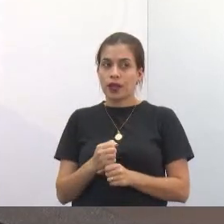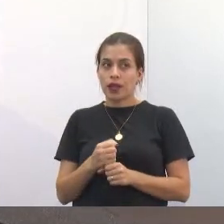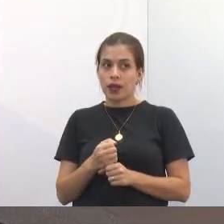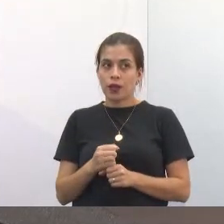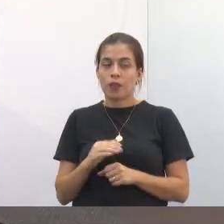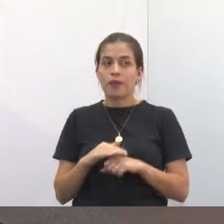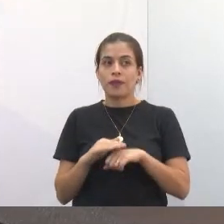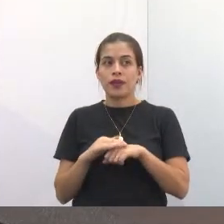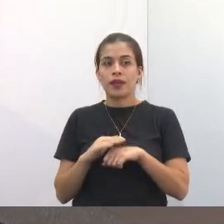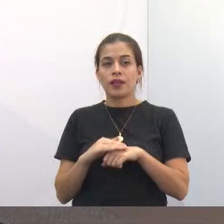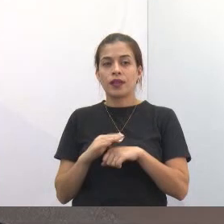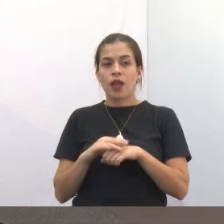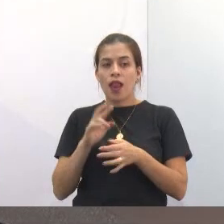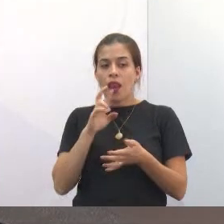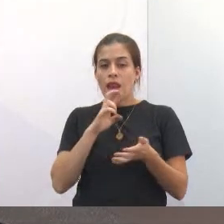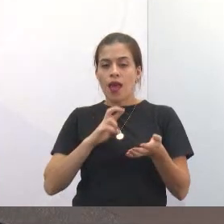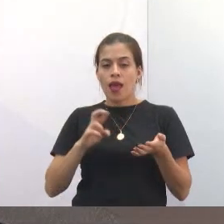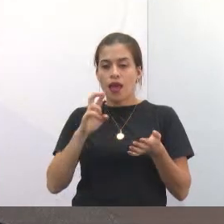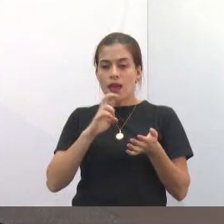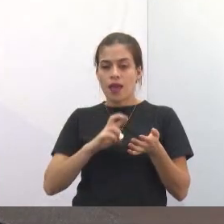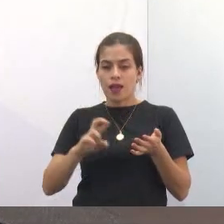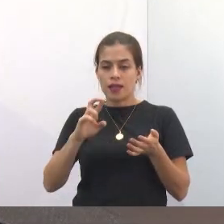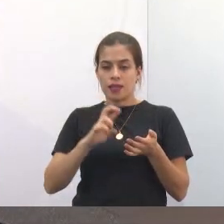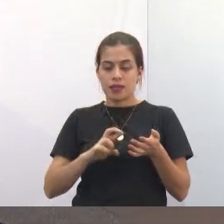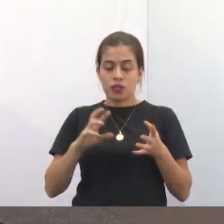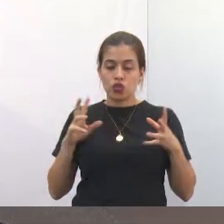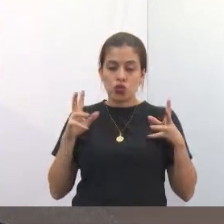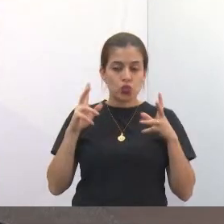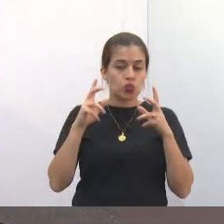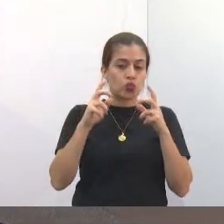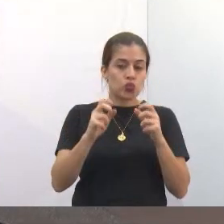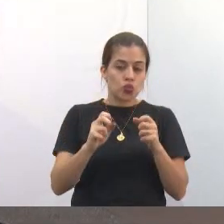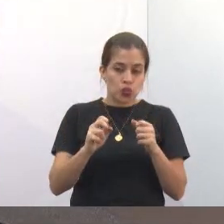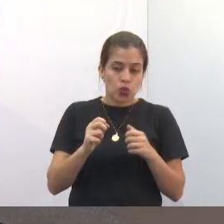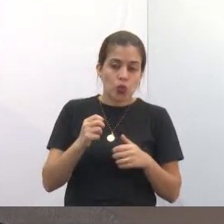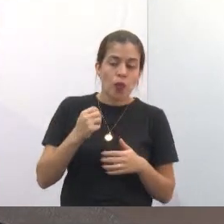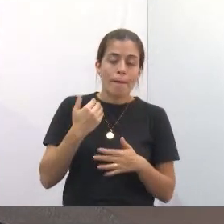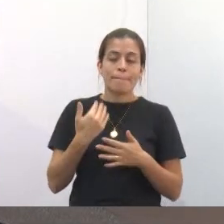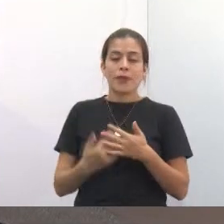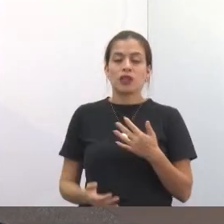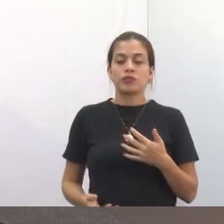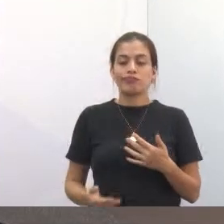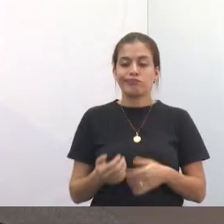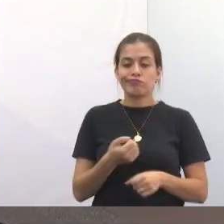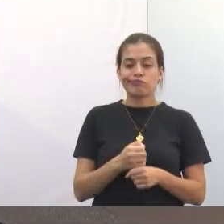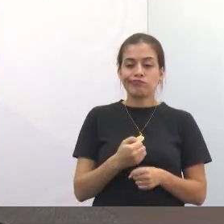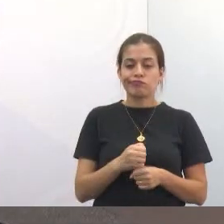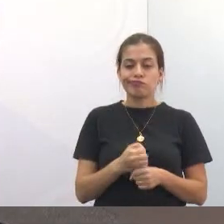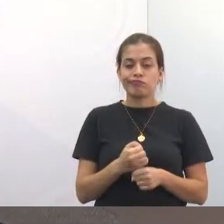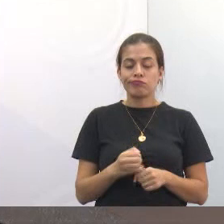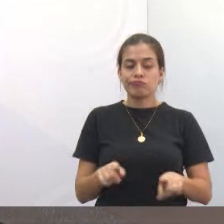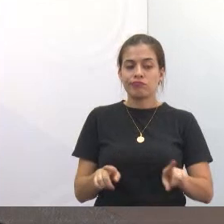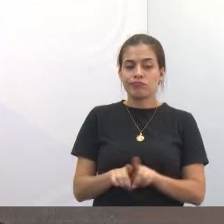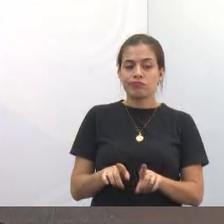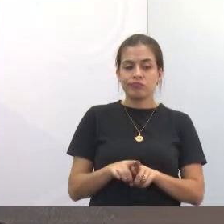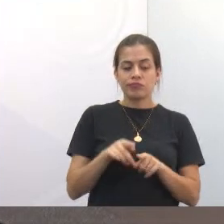será realizada uma análise dos danos provenientes da execução e os reparos necessários